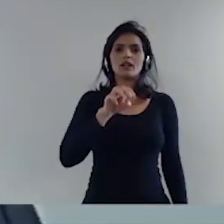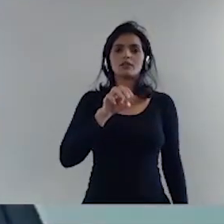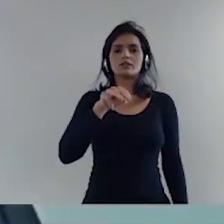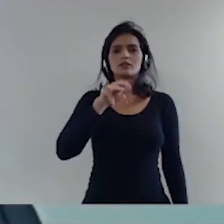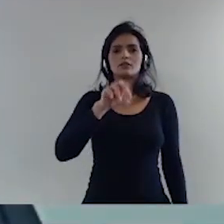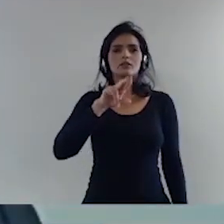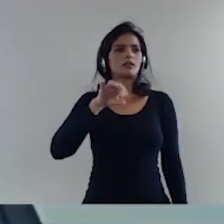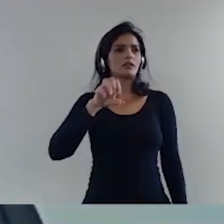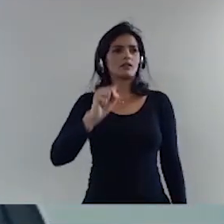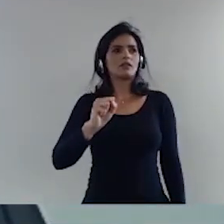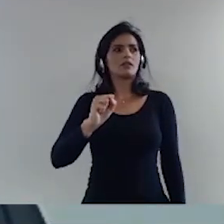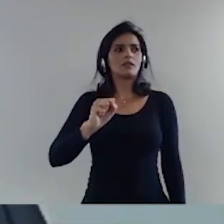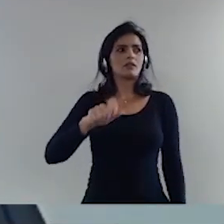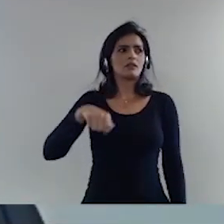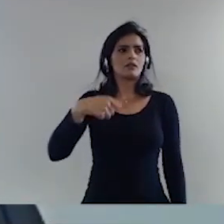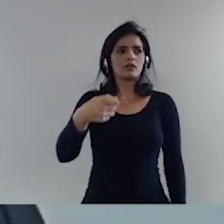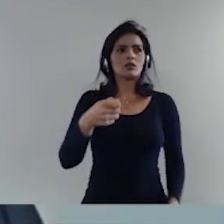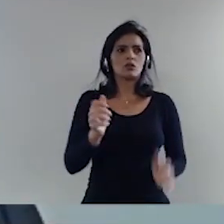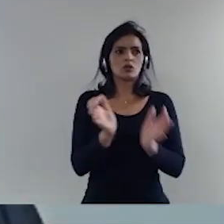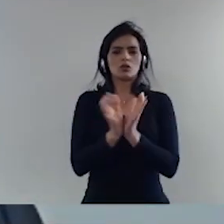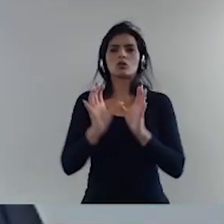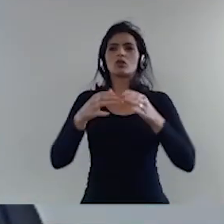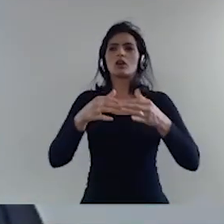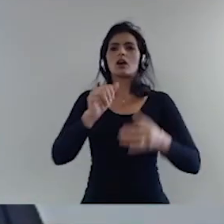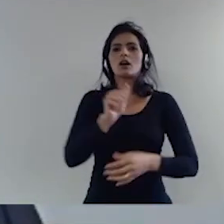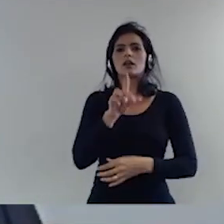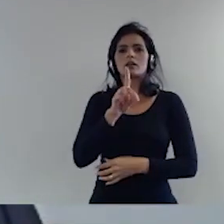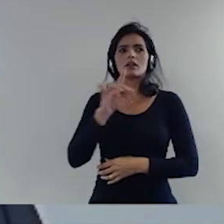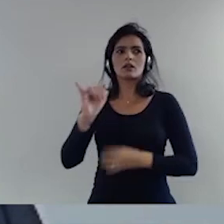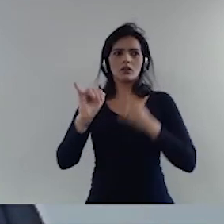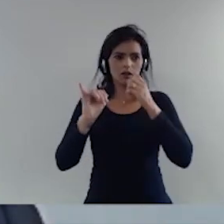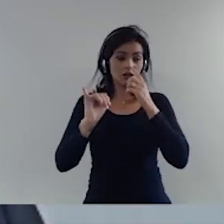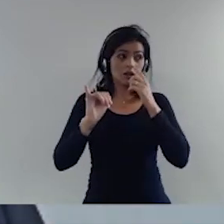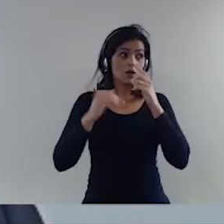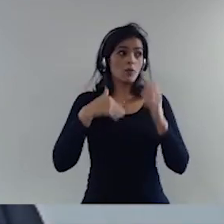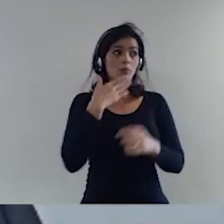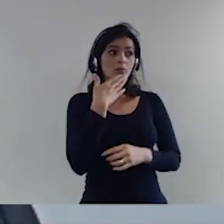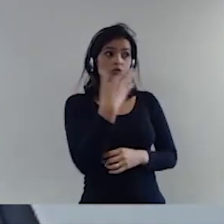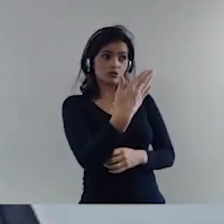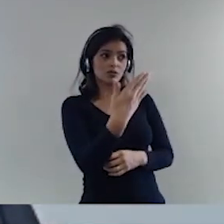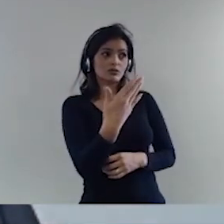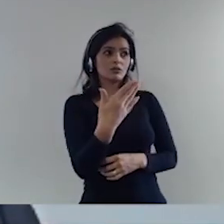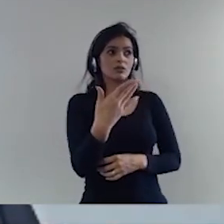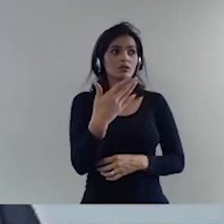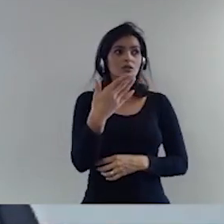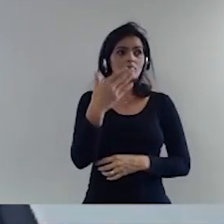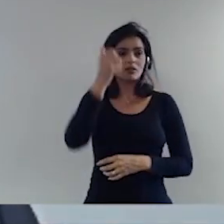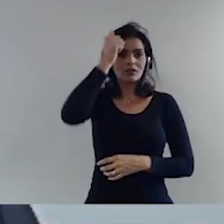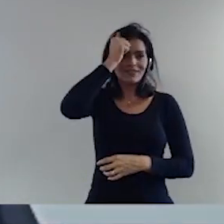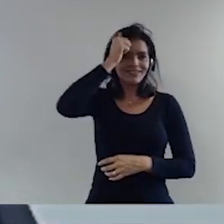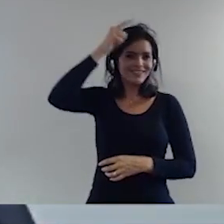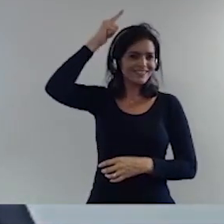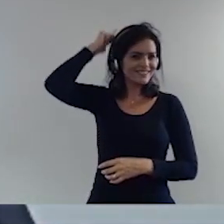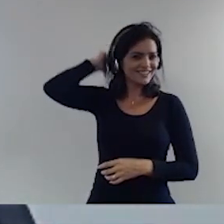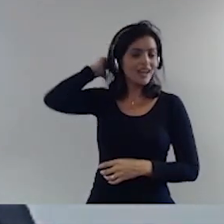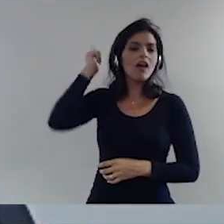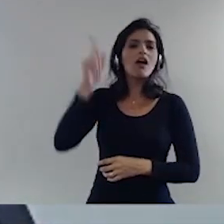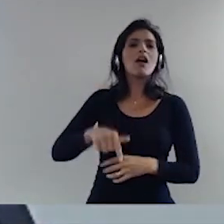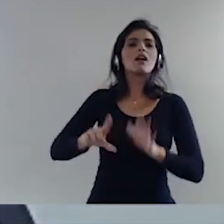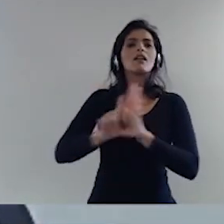muito interessante porque, mesmo sendo uma ADI, o pedido era: vamos relativizar a